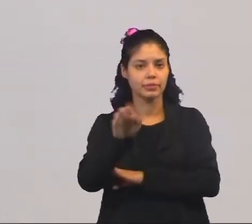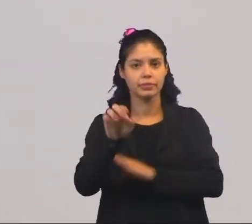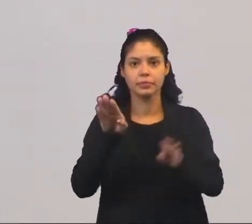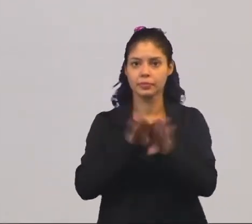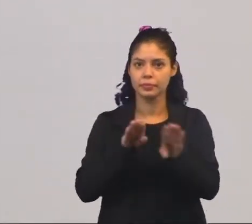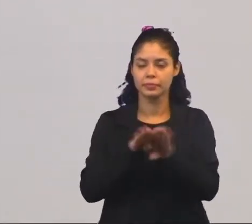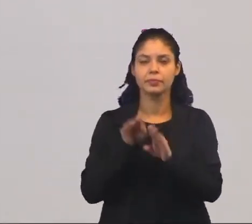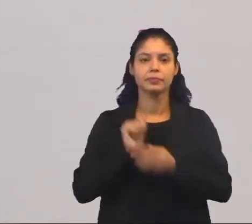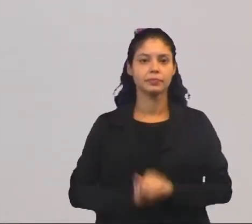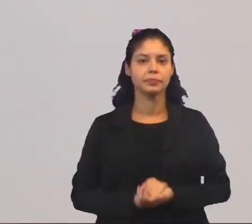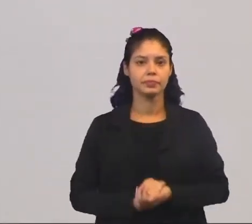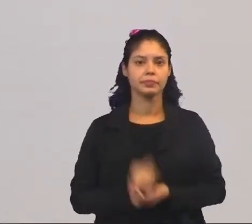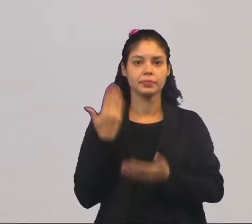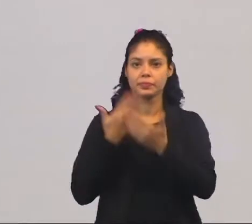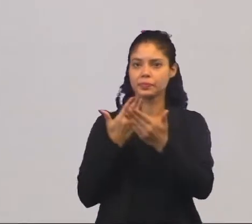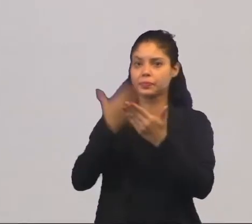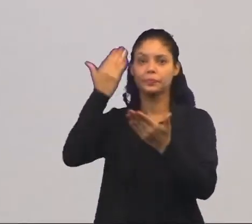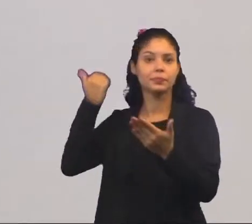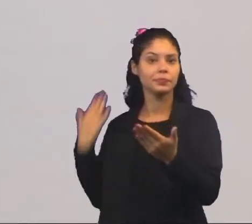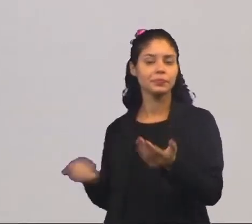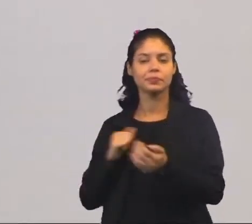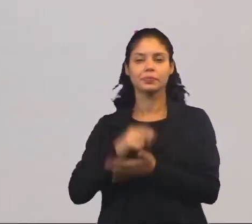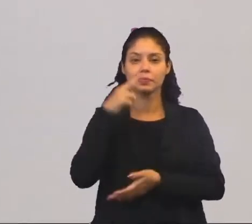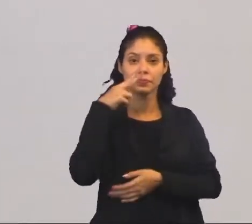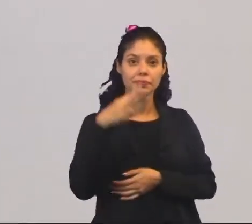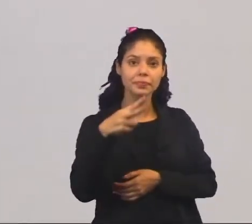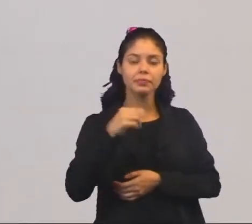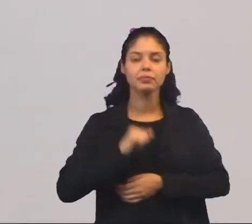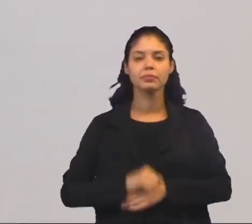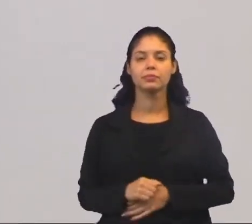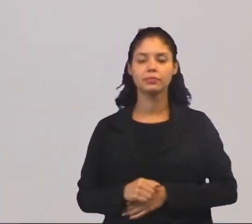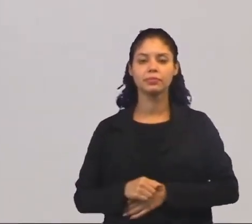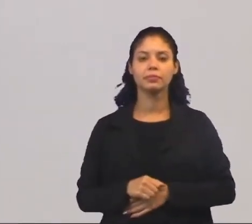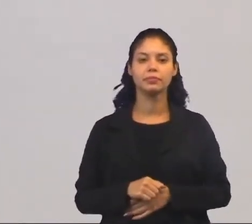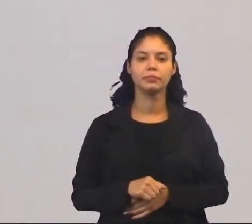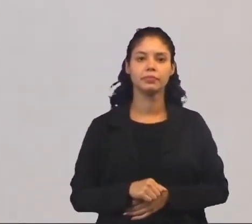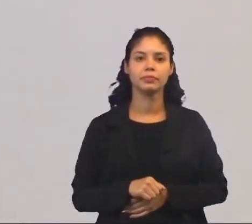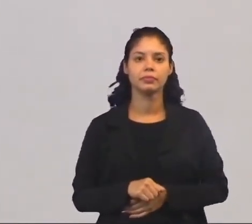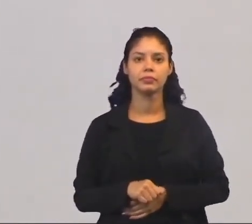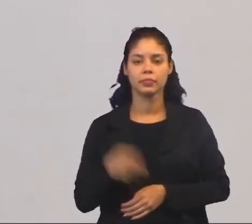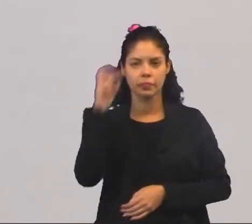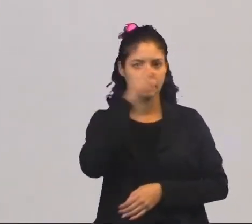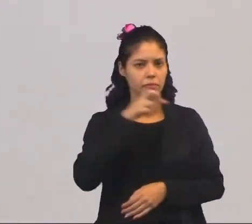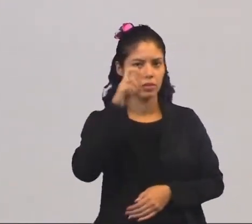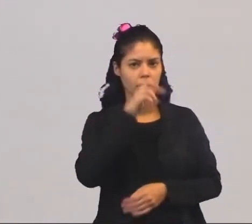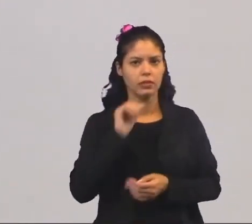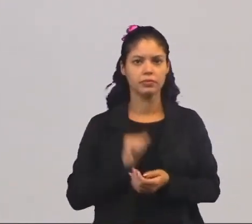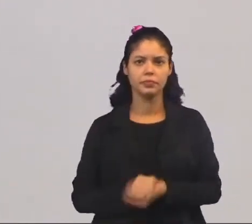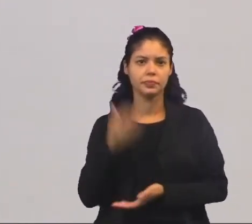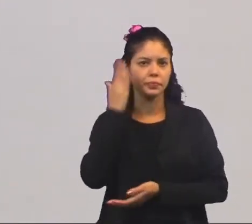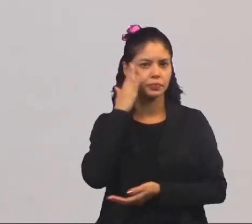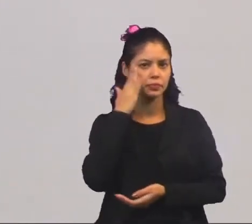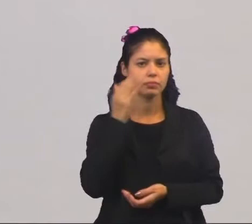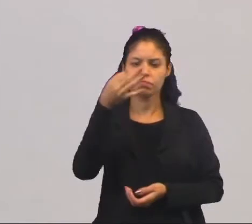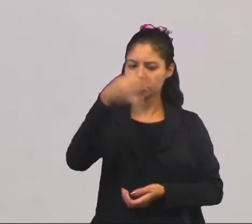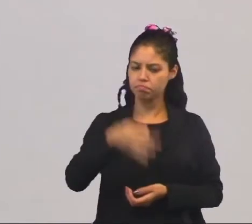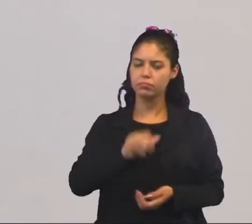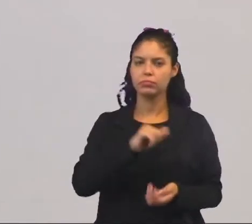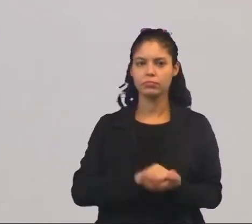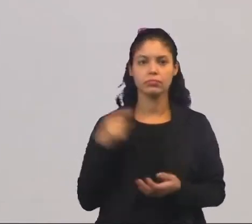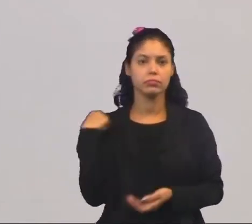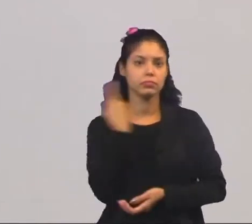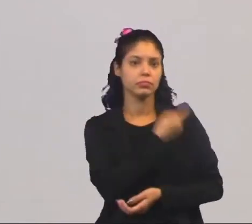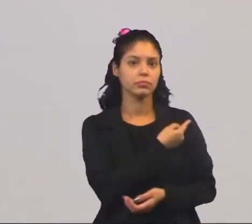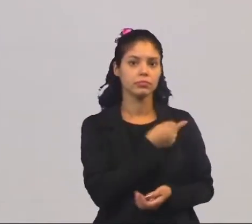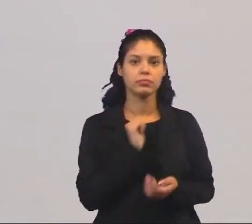aulas anteriores. E aí, para a gente analisar, ver se você entendeu direitinho, agora nós vamos